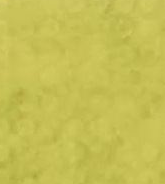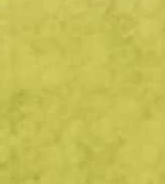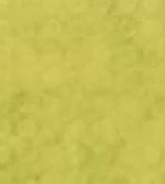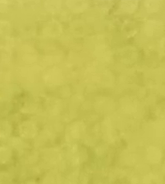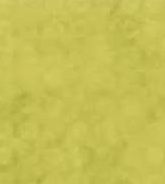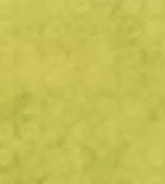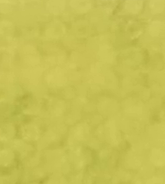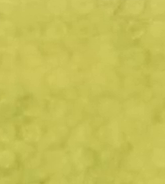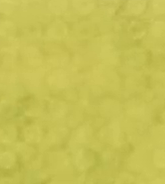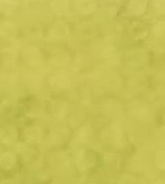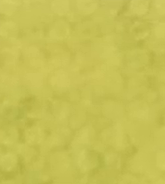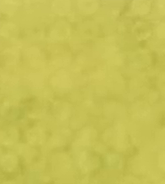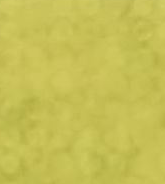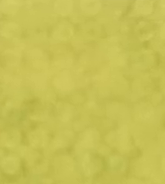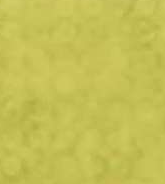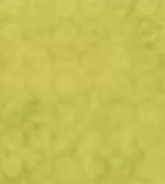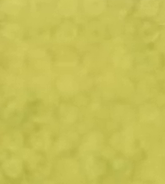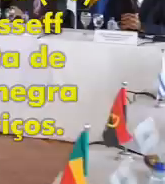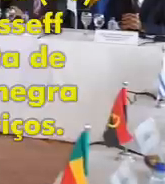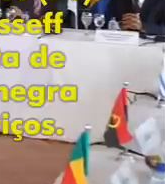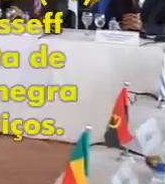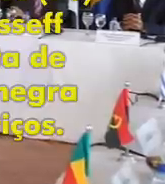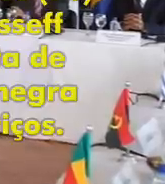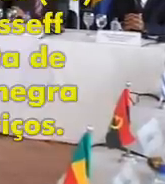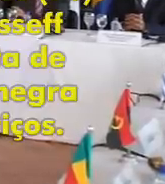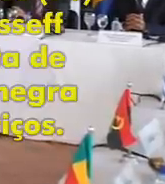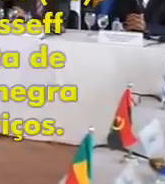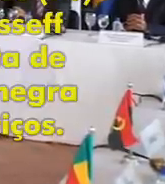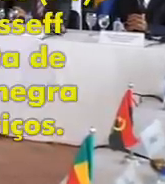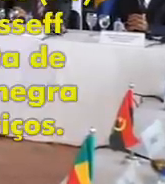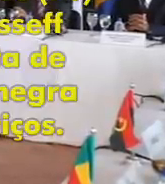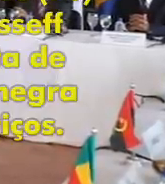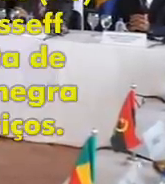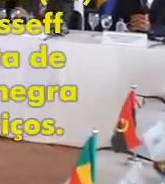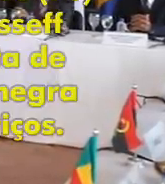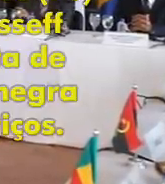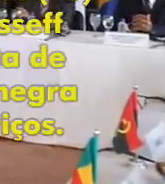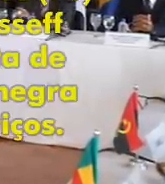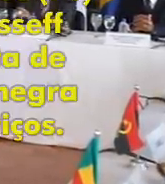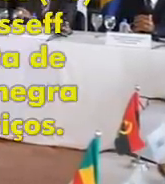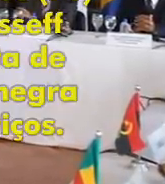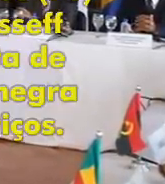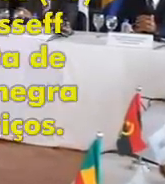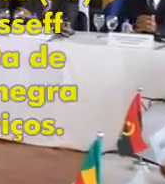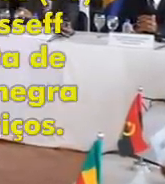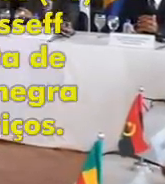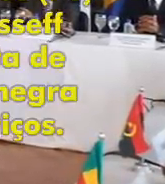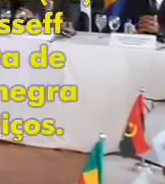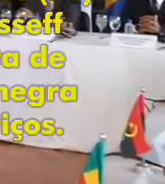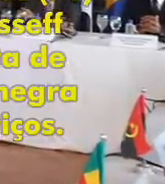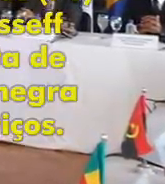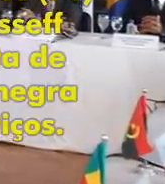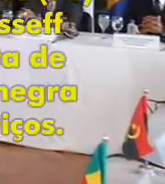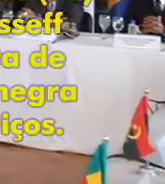América Latina e o Caribe possuem uma a maior população afrodescendente do mundo somos